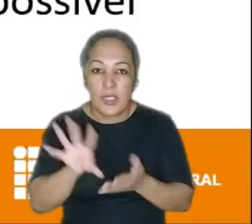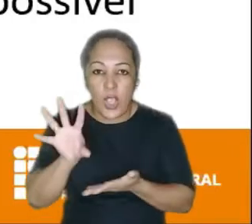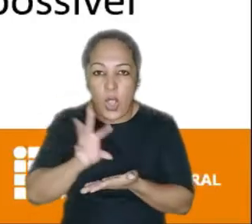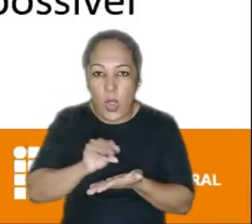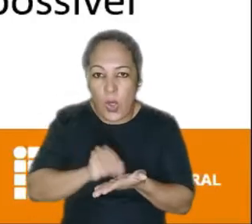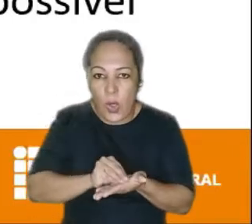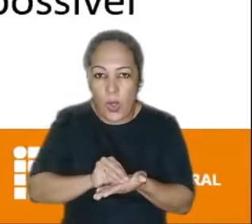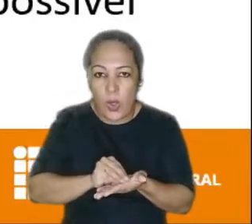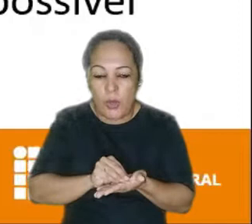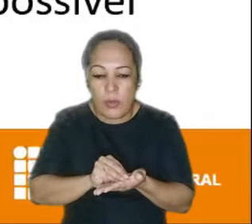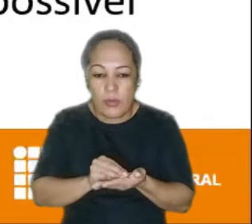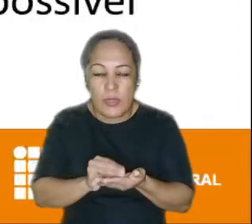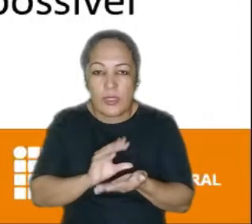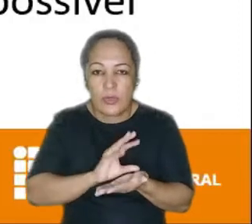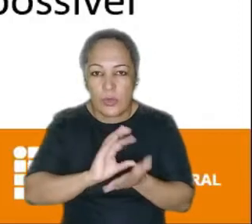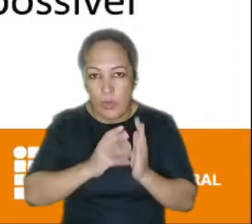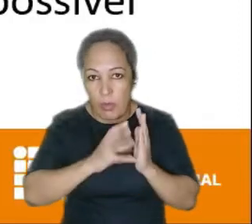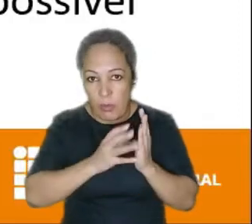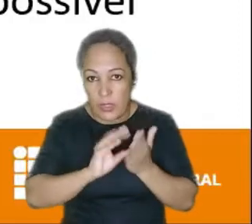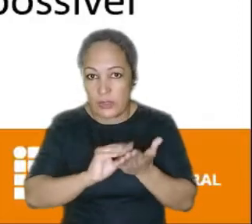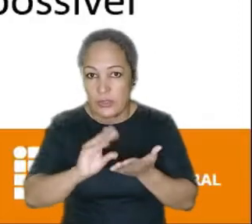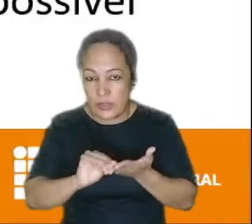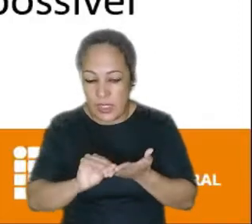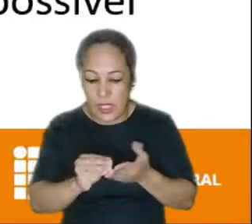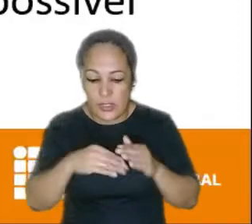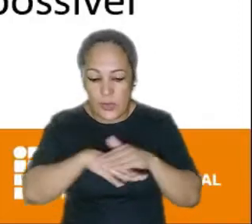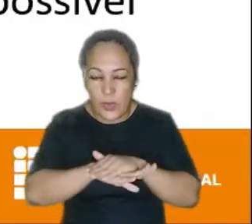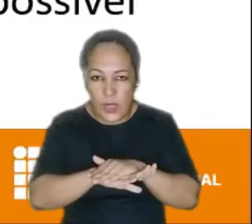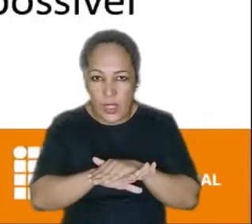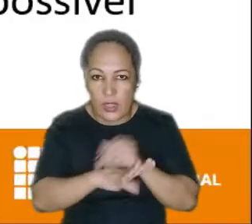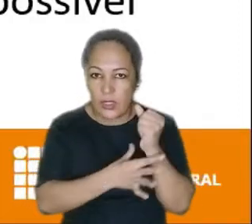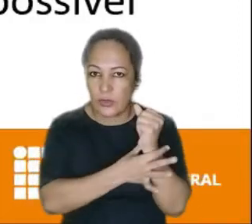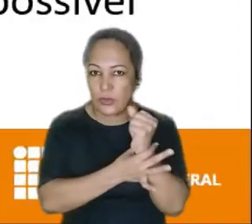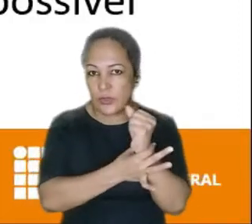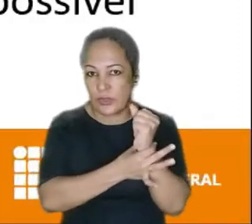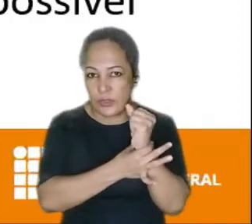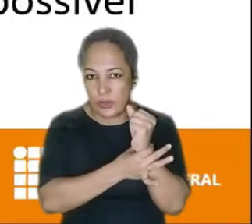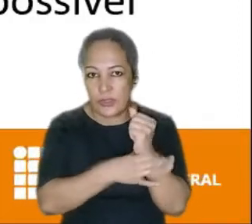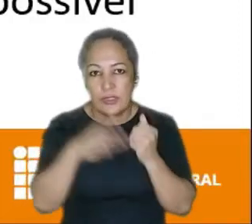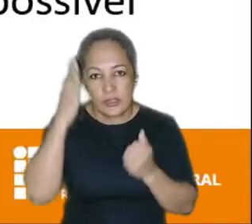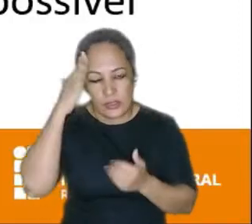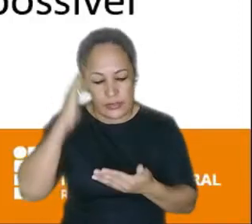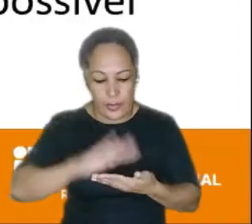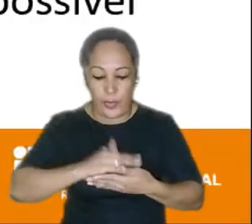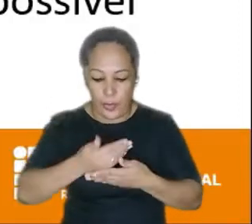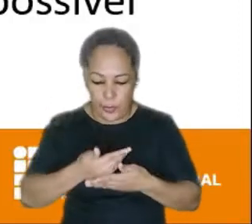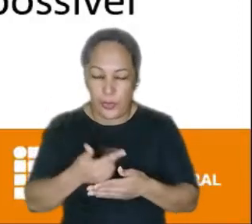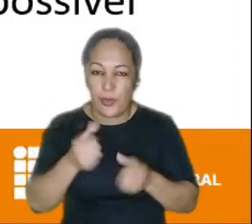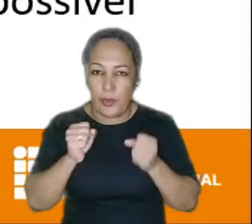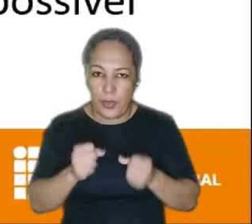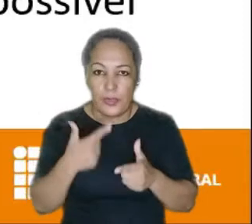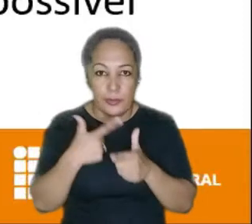de uma possível falha. A gente sabe que a natureza do computador ela pode falhar, tá?